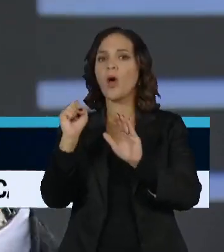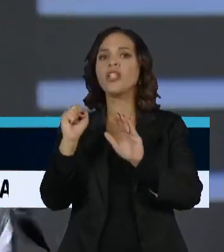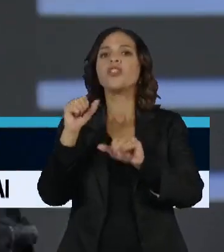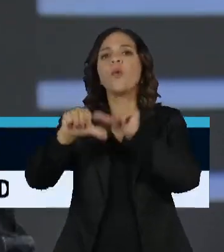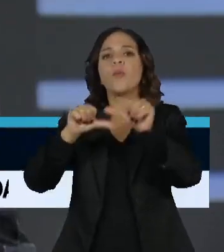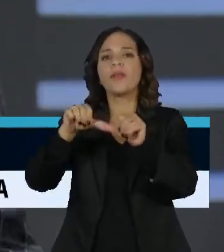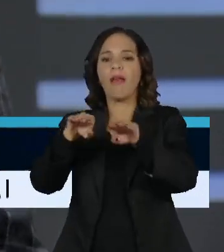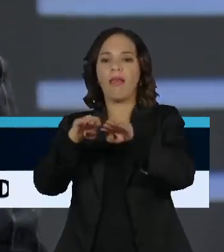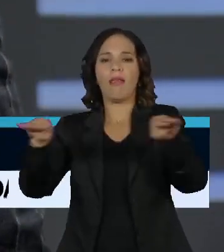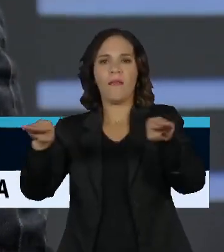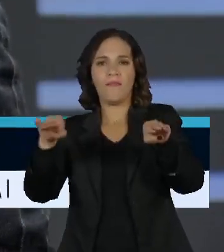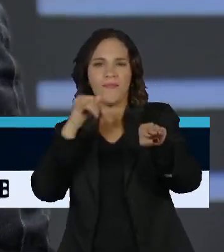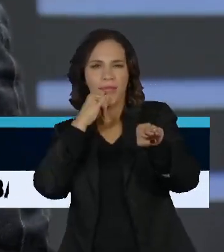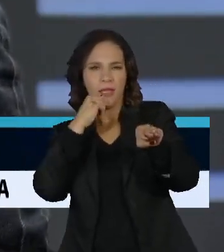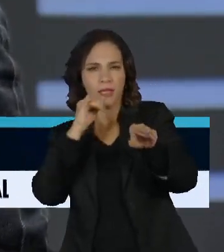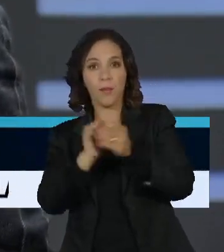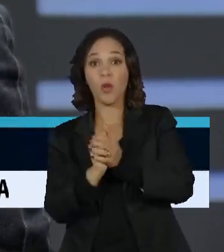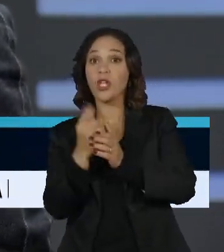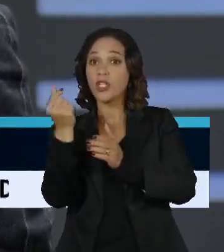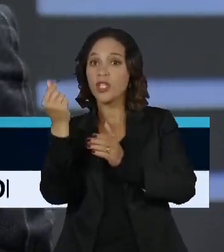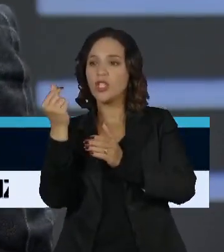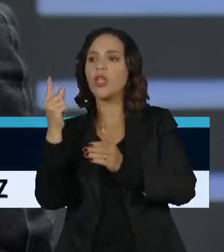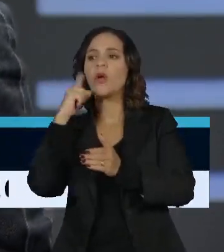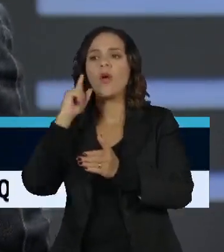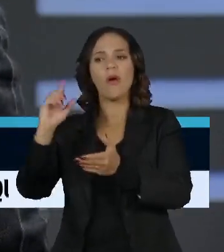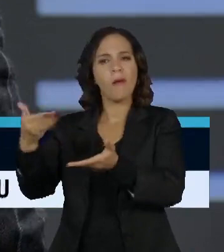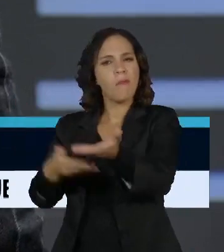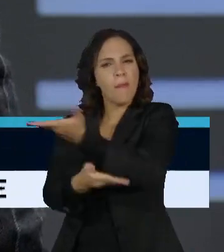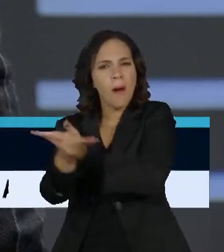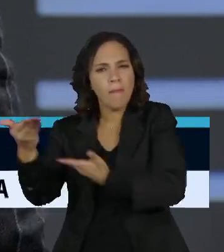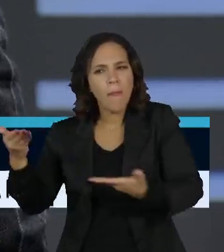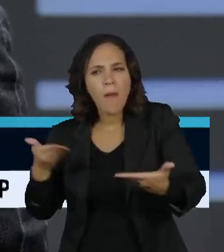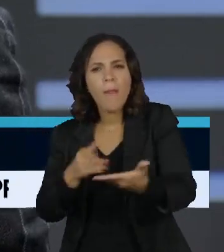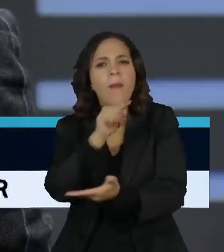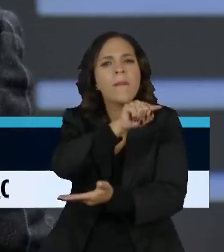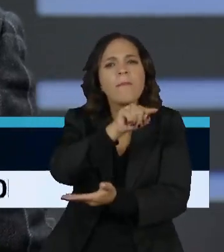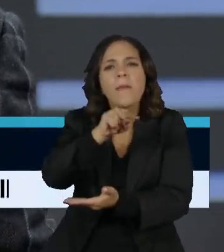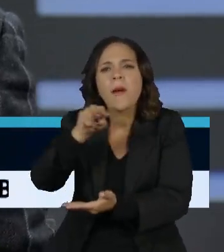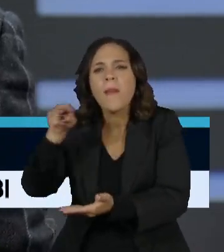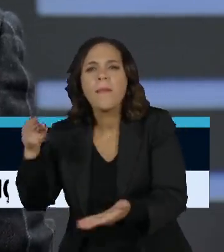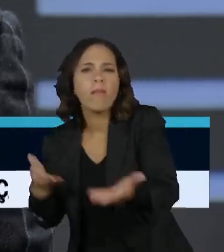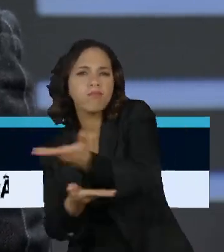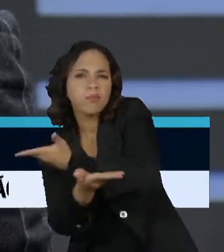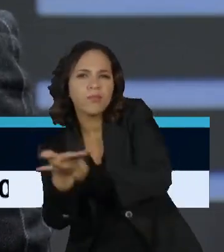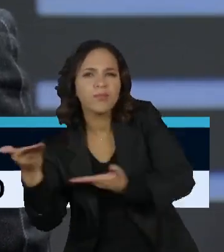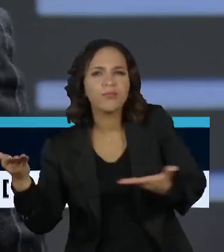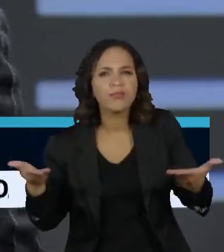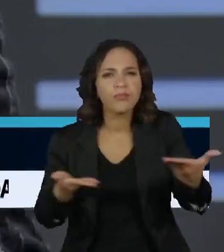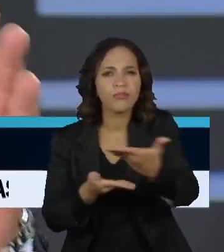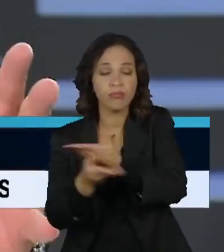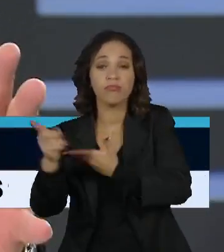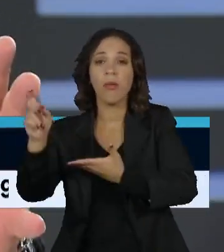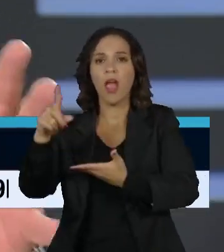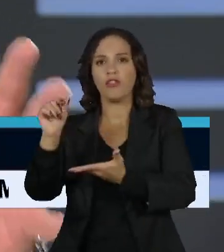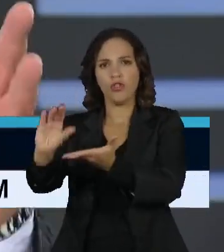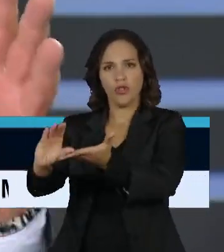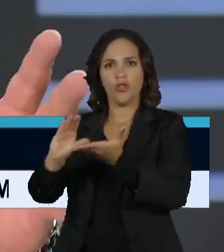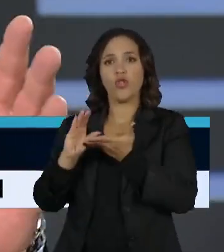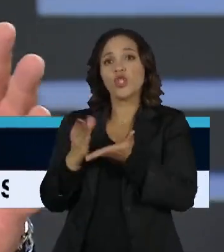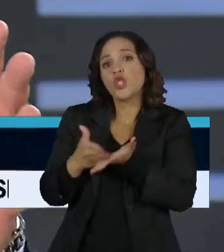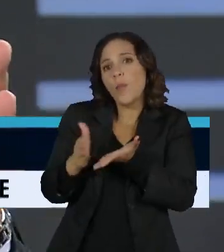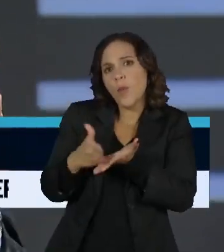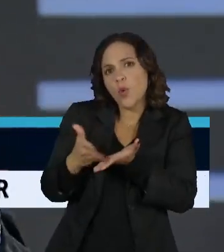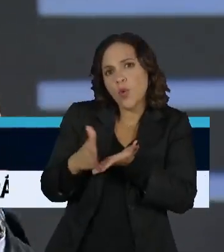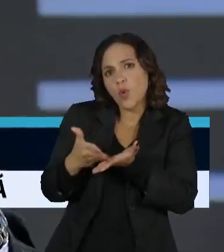Então, dentro daquela verba que é uma verba livre, não é? Que não são verbas vinculadas, são verbas livres que sobram no orçamento,